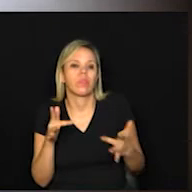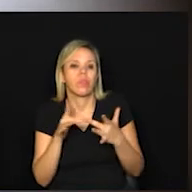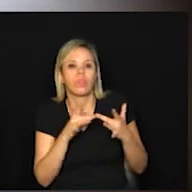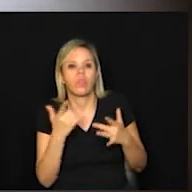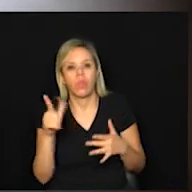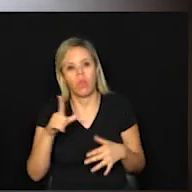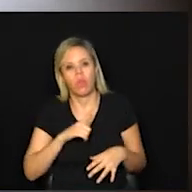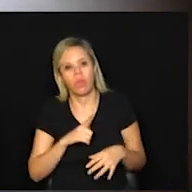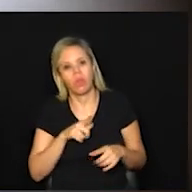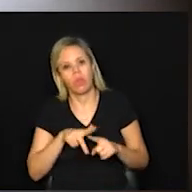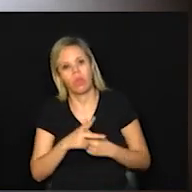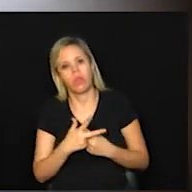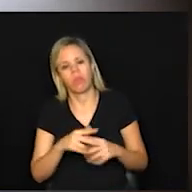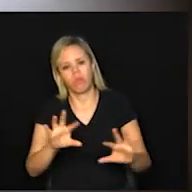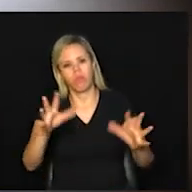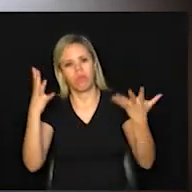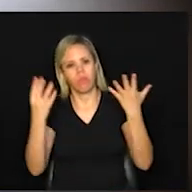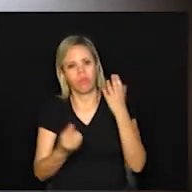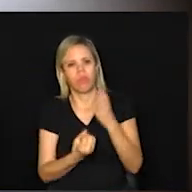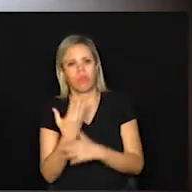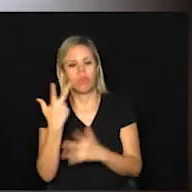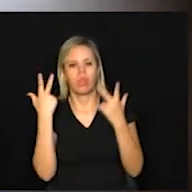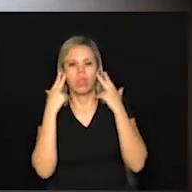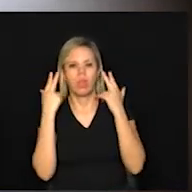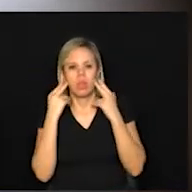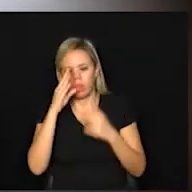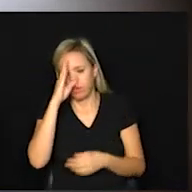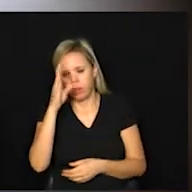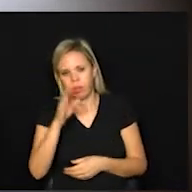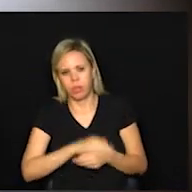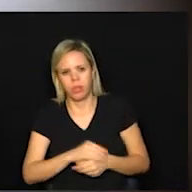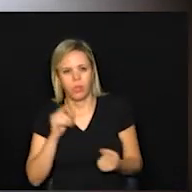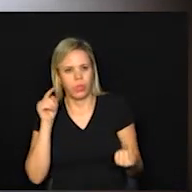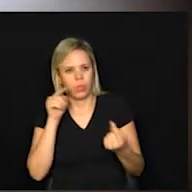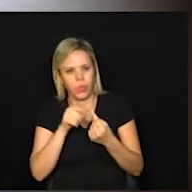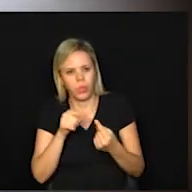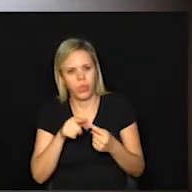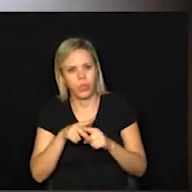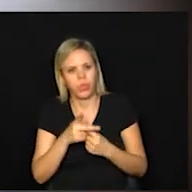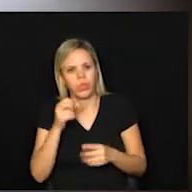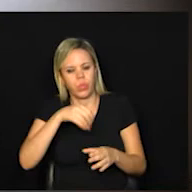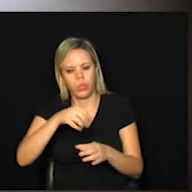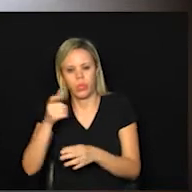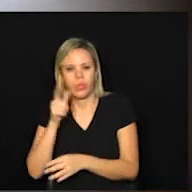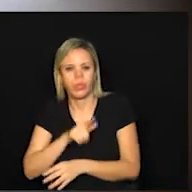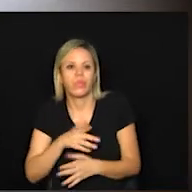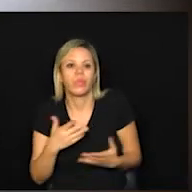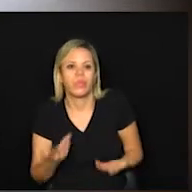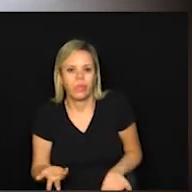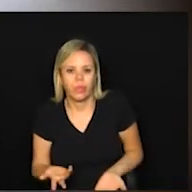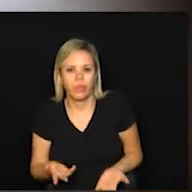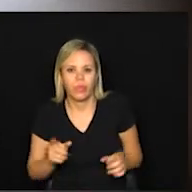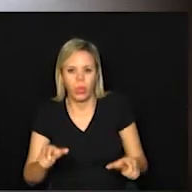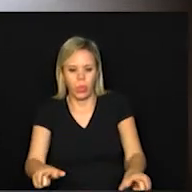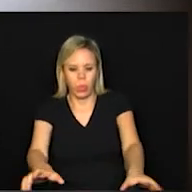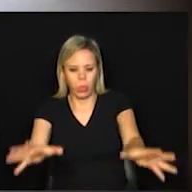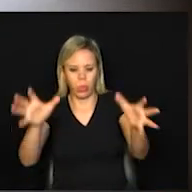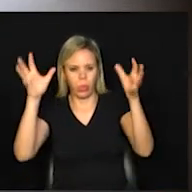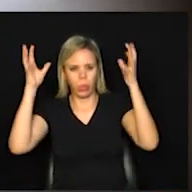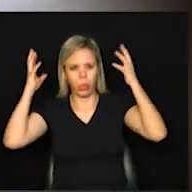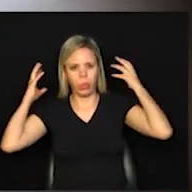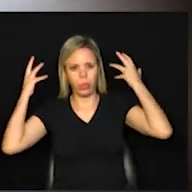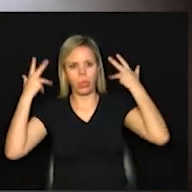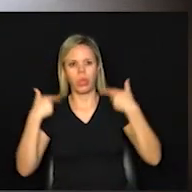com a restauração de matas ciliares, que é o principal objeto da recuperação, né? Corredores